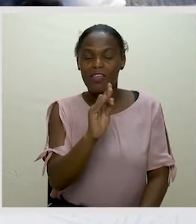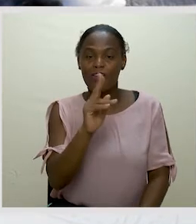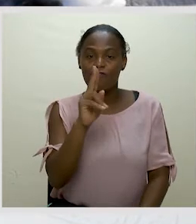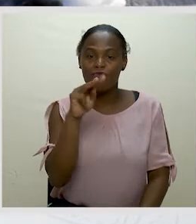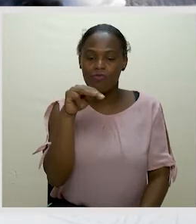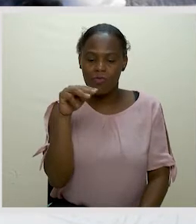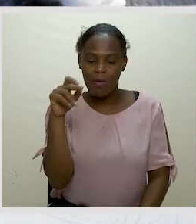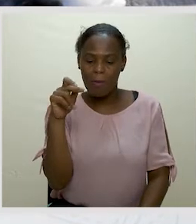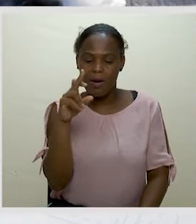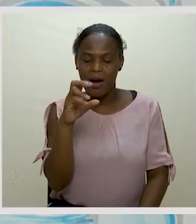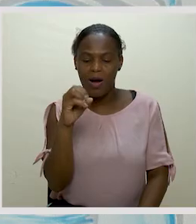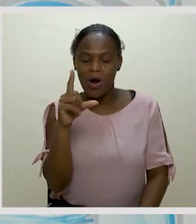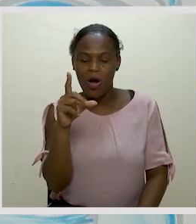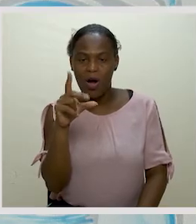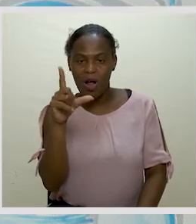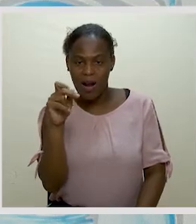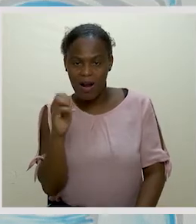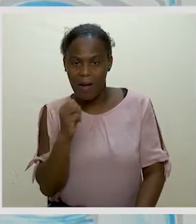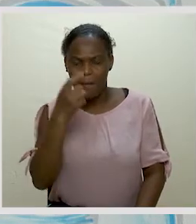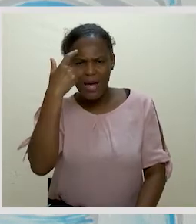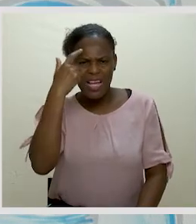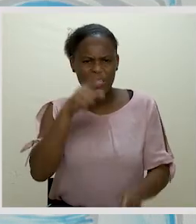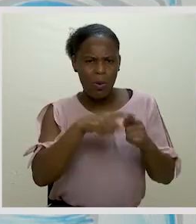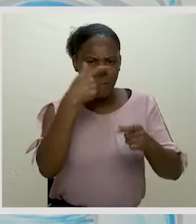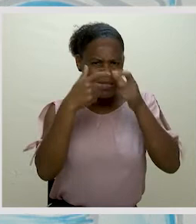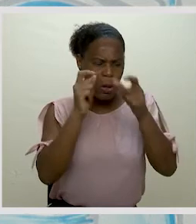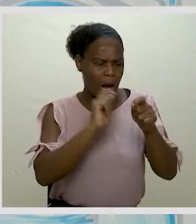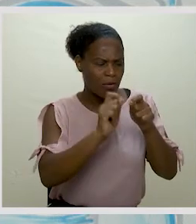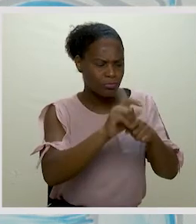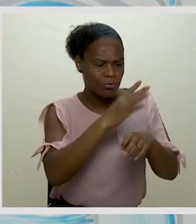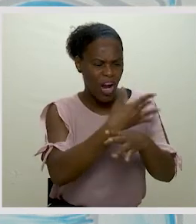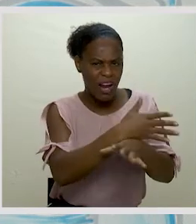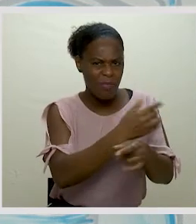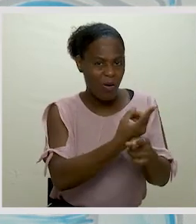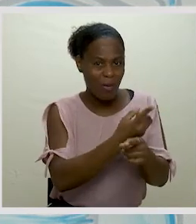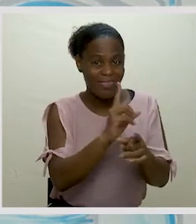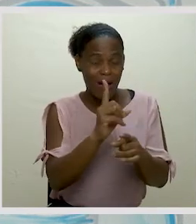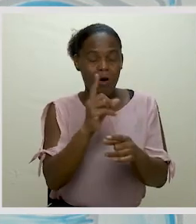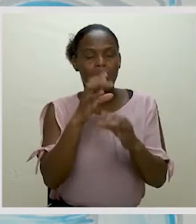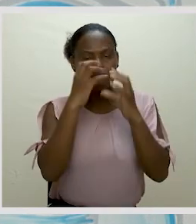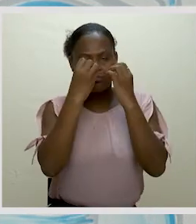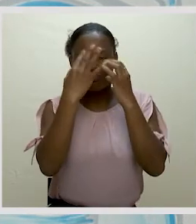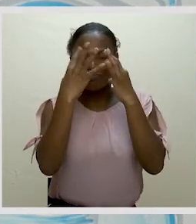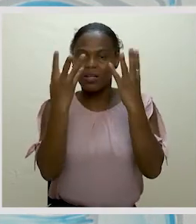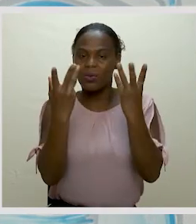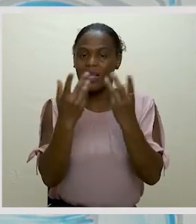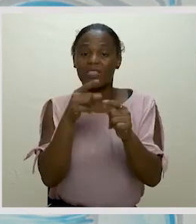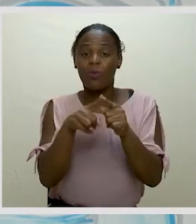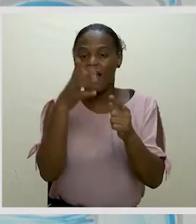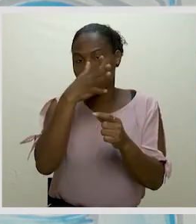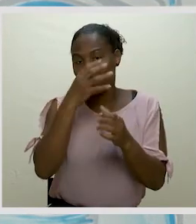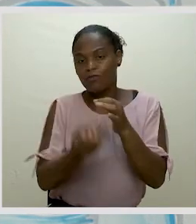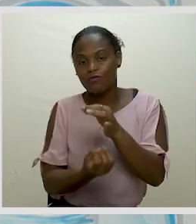a queimar qualquer coisa, mas não, é a própria natureza. É a atividade vulcânica. Então, além